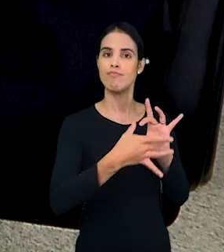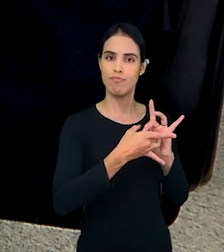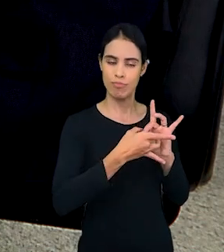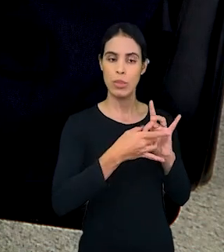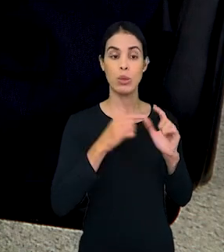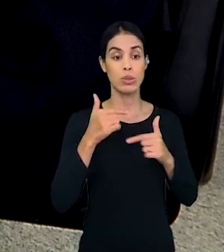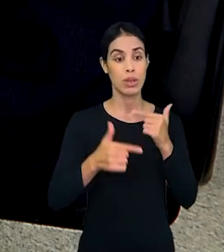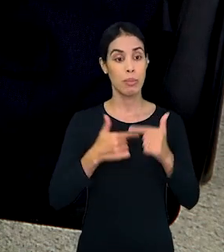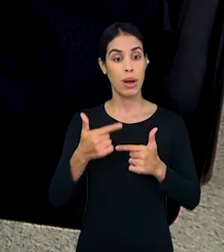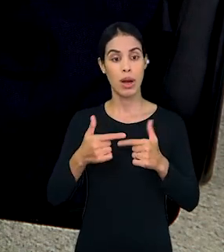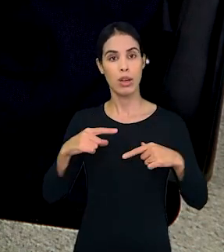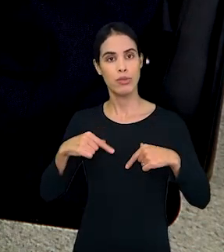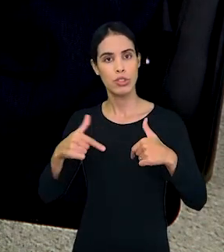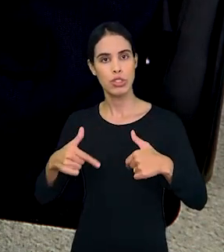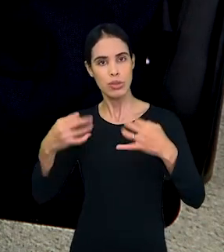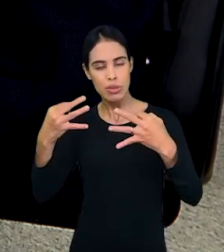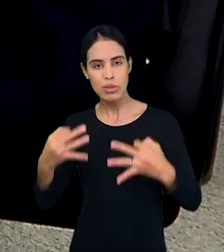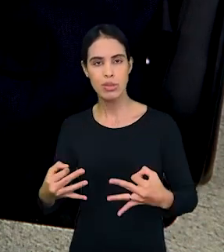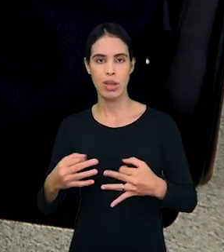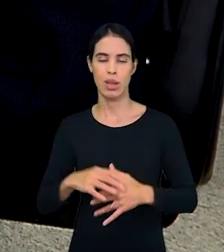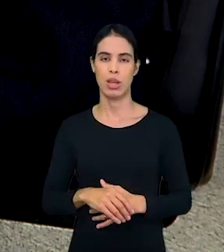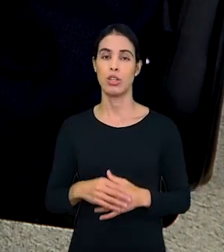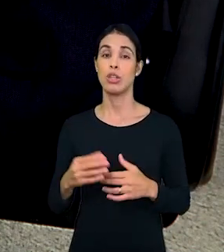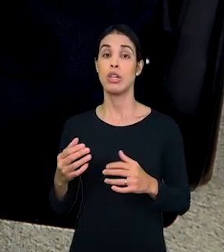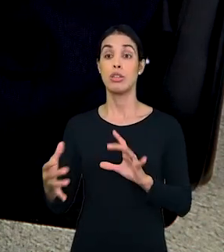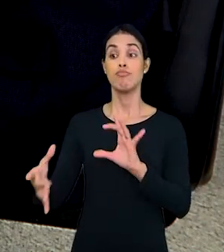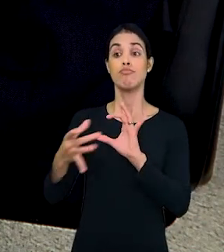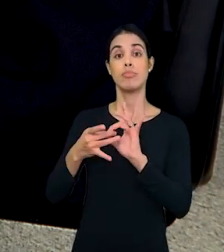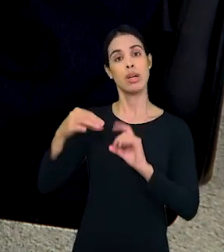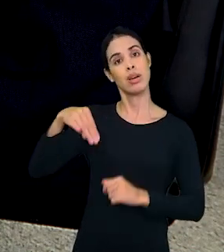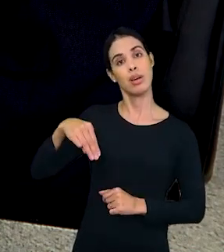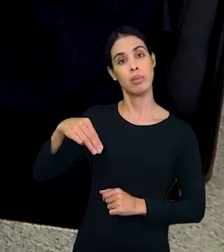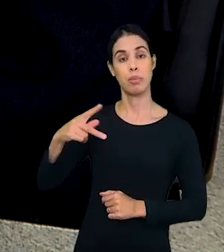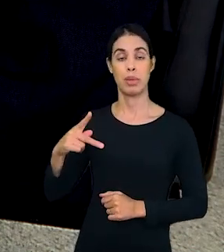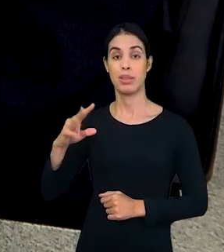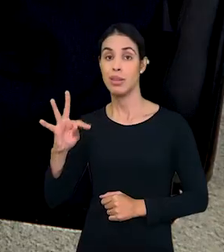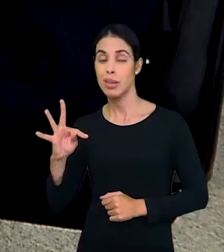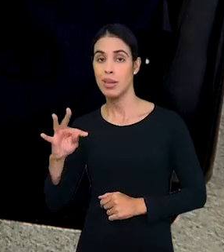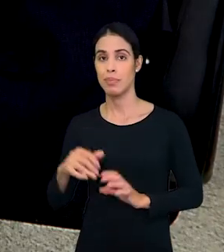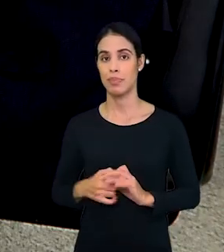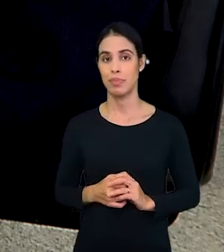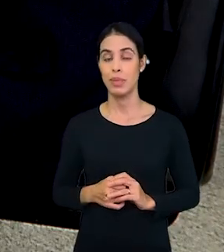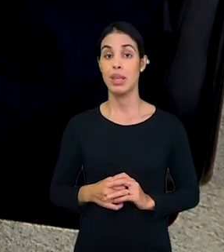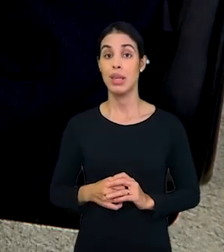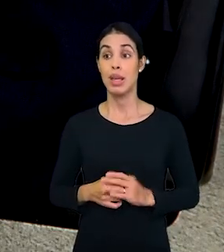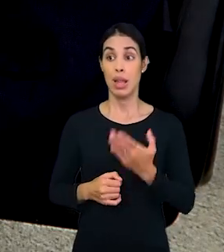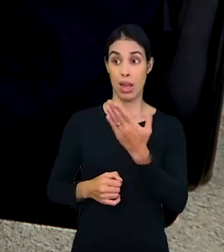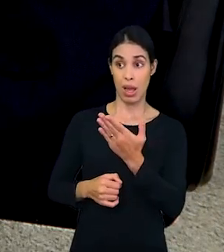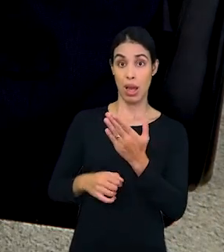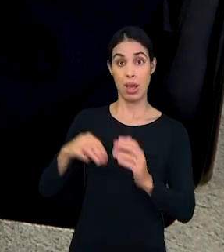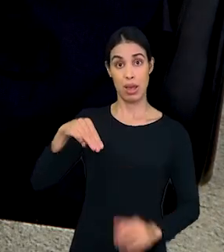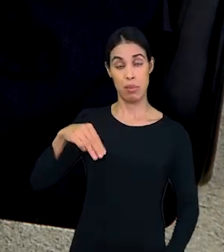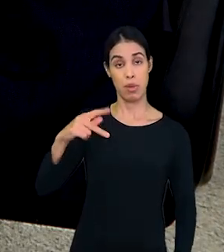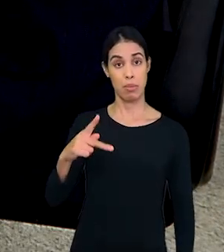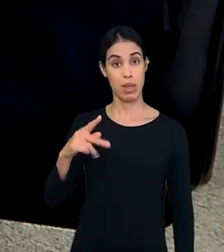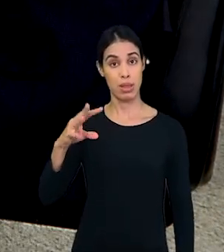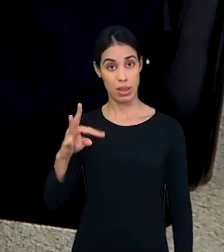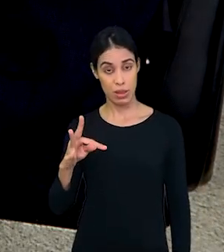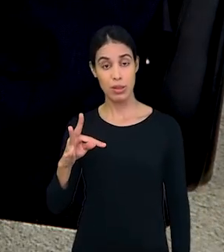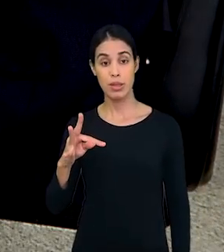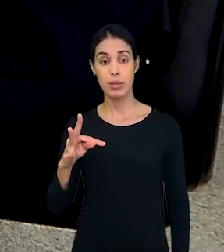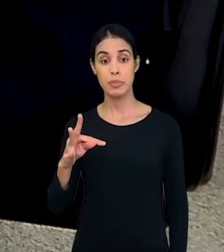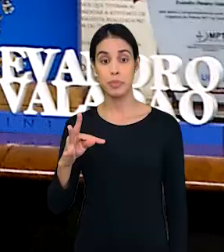o trabalho efetivo. Então, trabalhamos com o Ministério Público do Trabalho, né, o próprio Ministério do